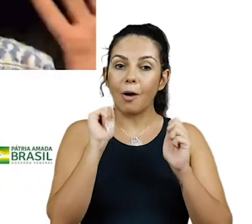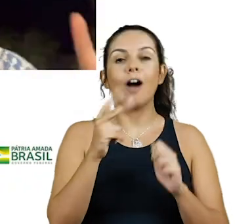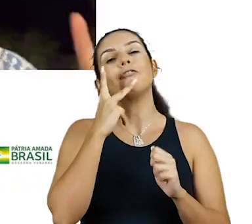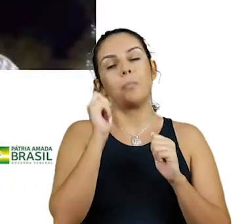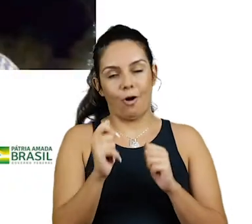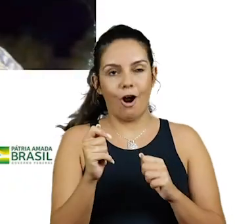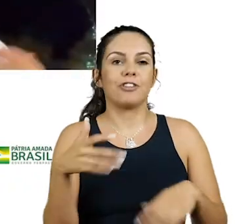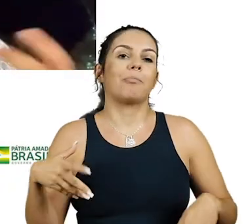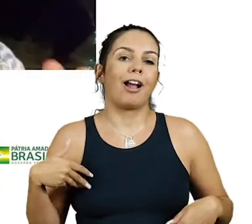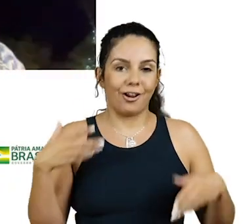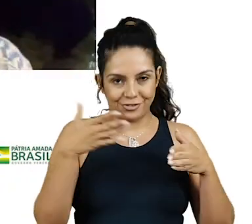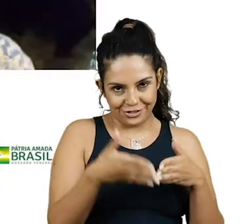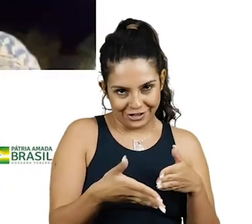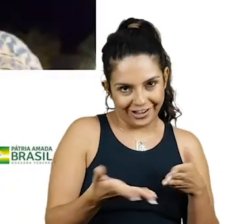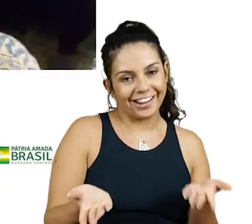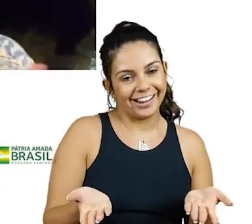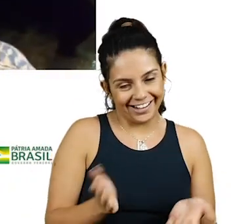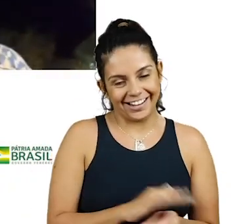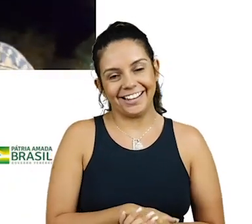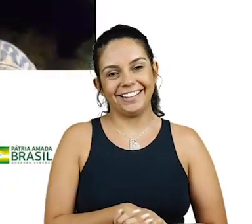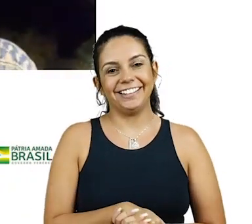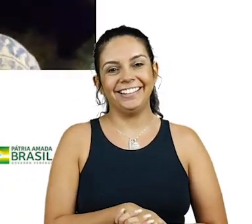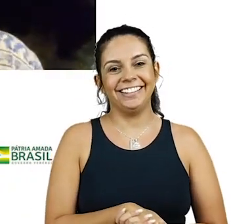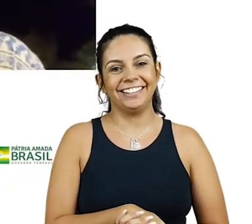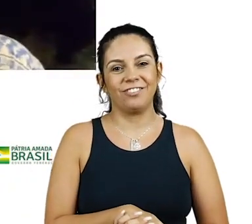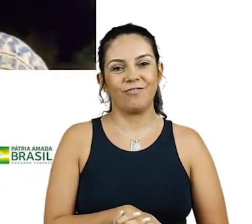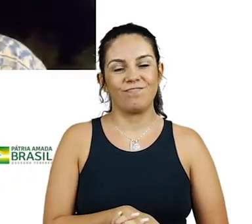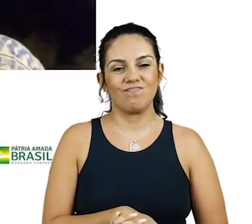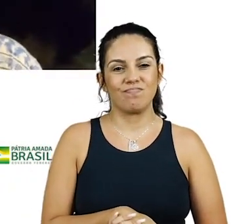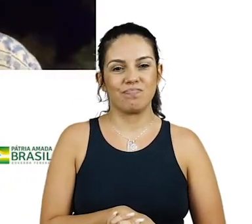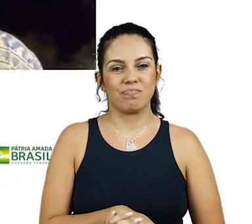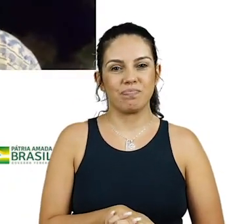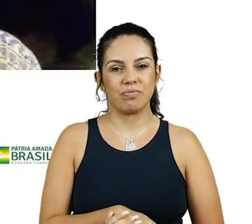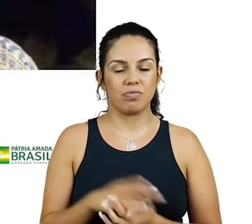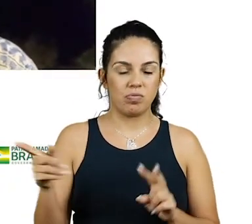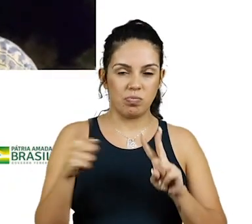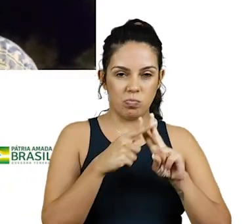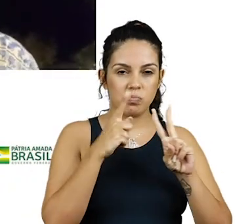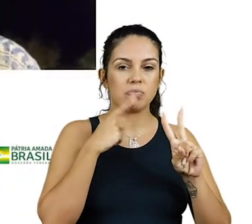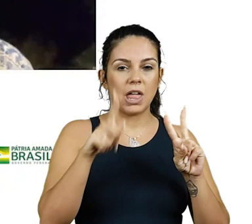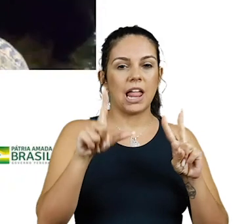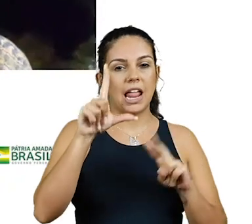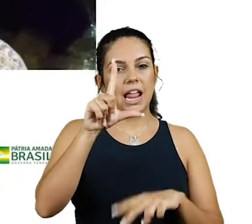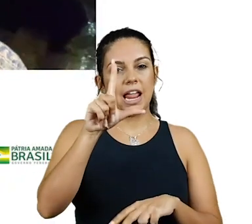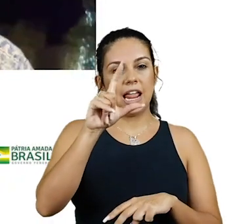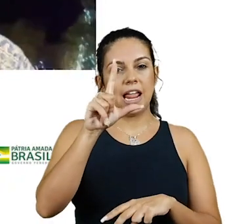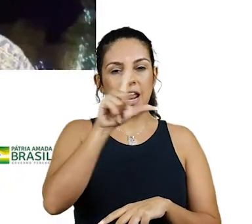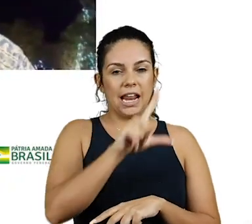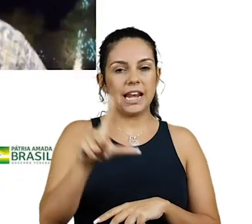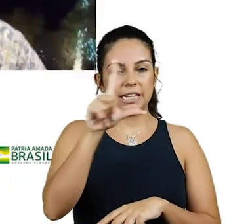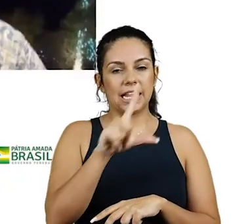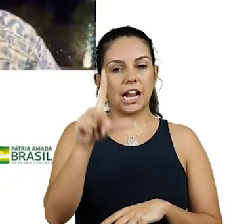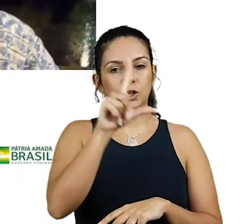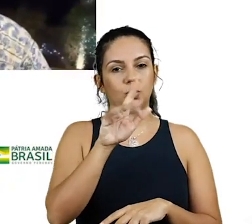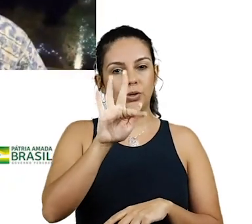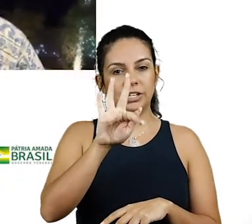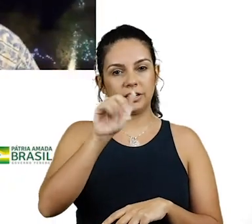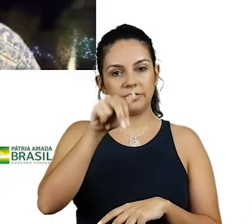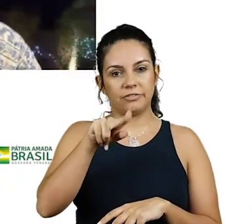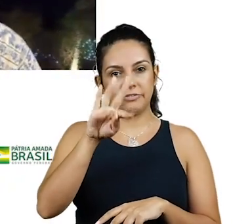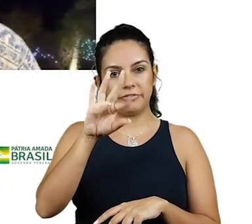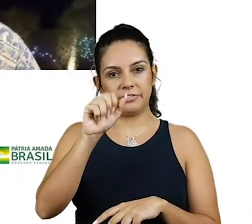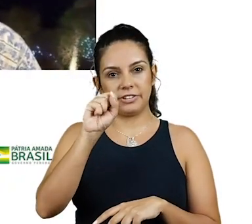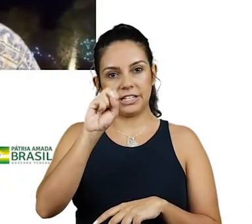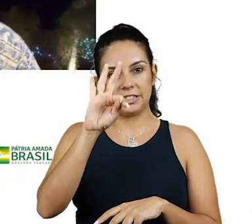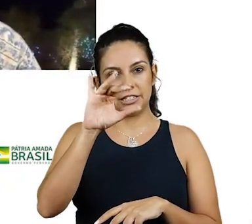e dominar o apartamento, mas dominar o dono, né? É uma literatura fantástica, tão próxima da